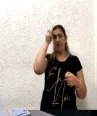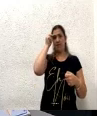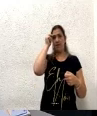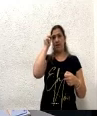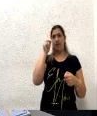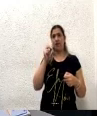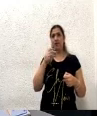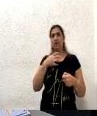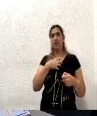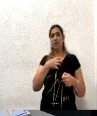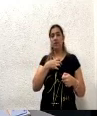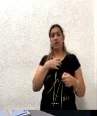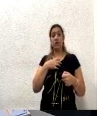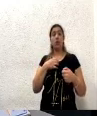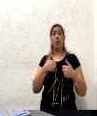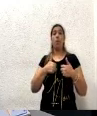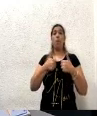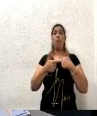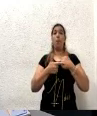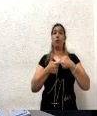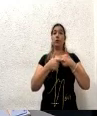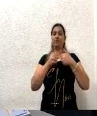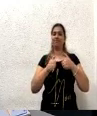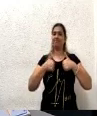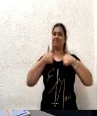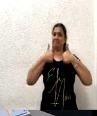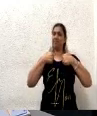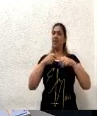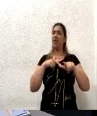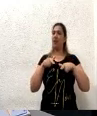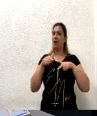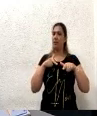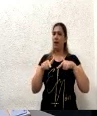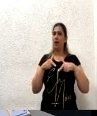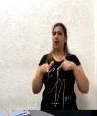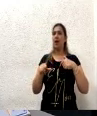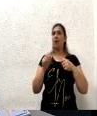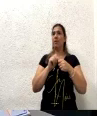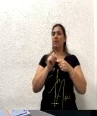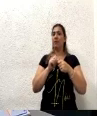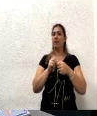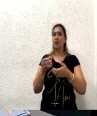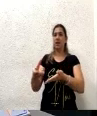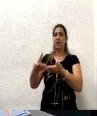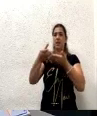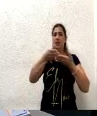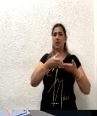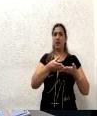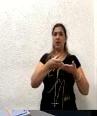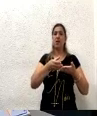um sentido muito positivo da parte dele. Está cadastrando essa emenda.